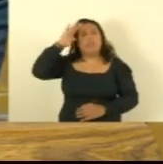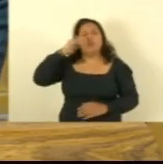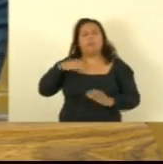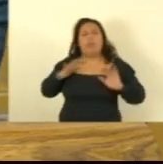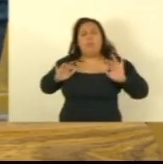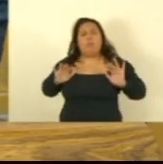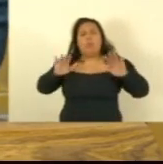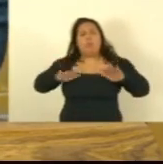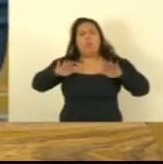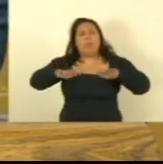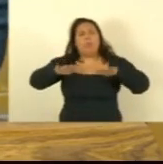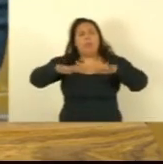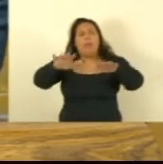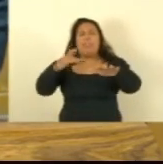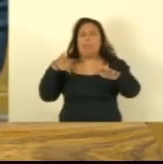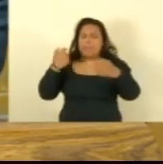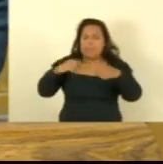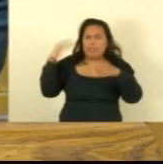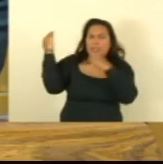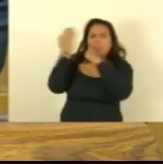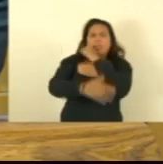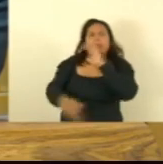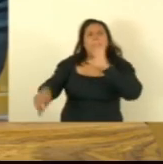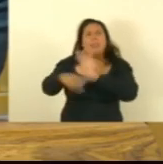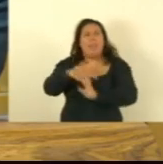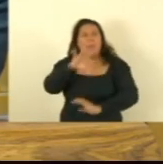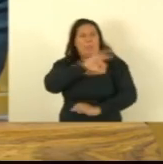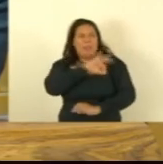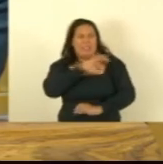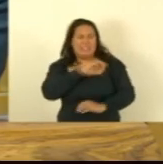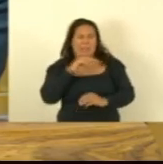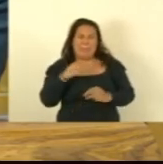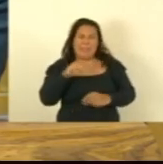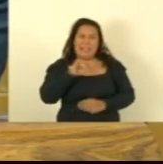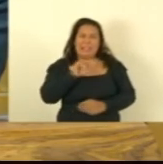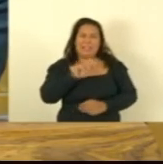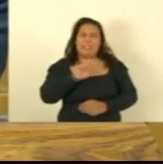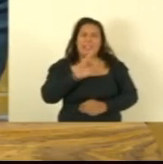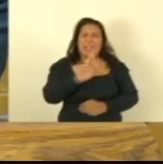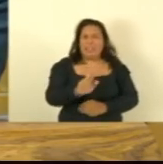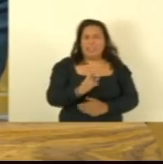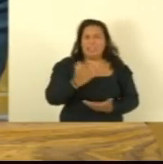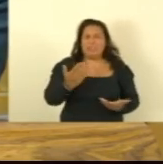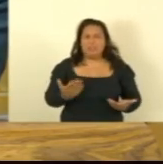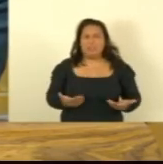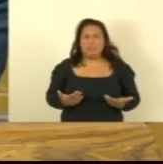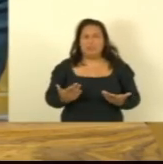o poder central da nossa nação é a Polícia Militar?